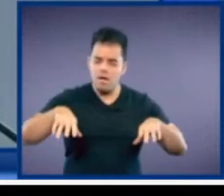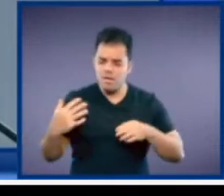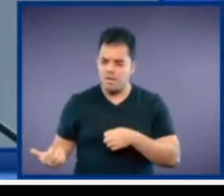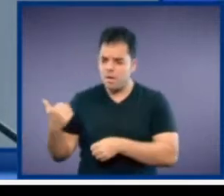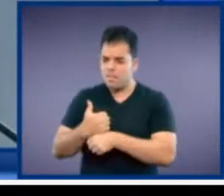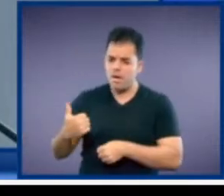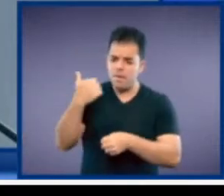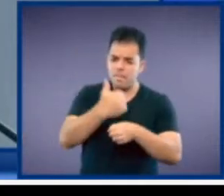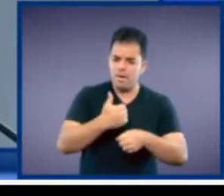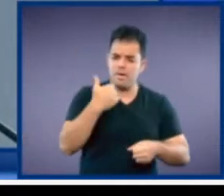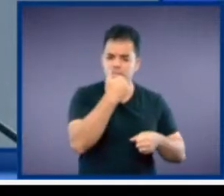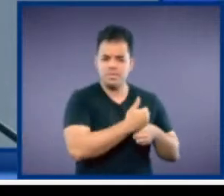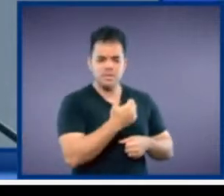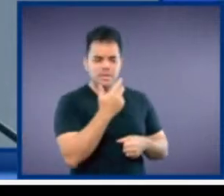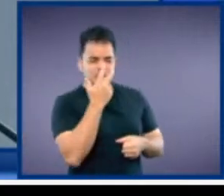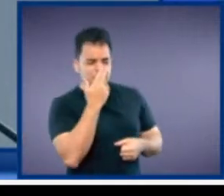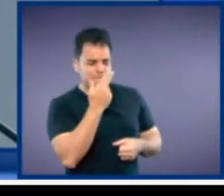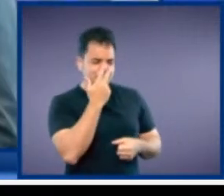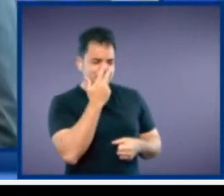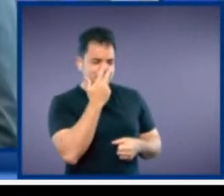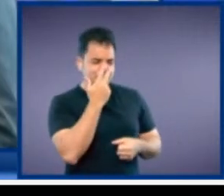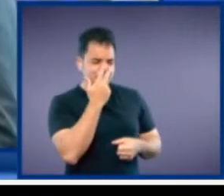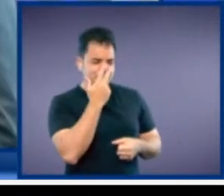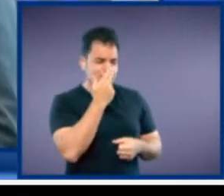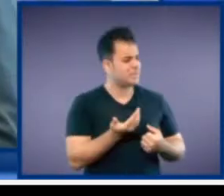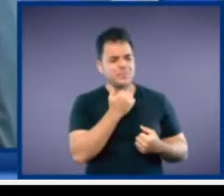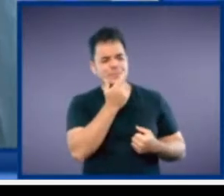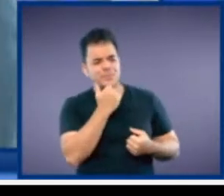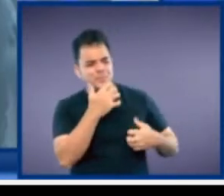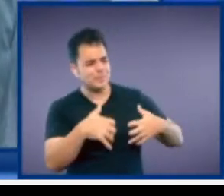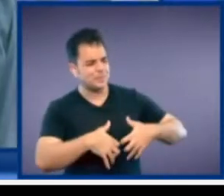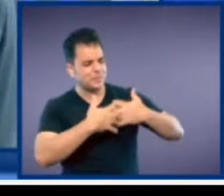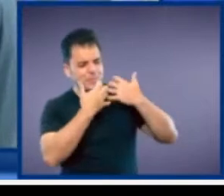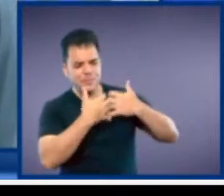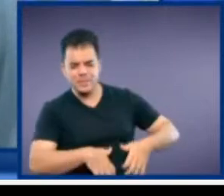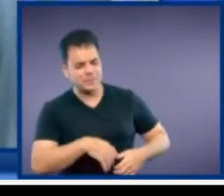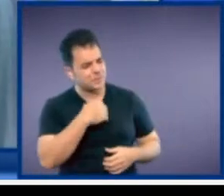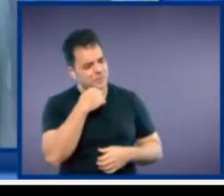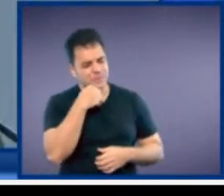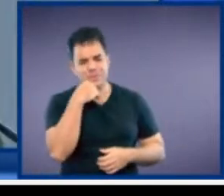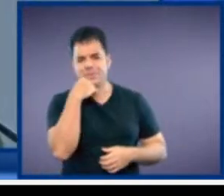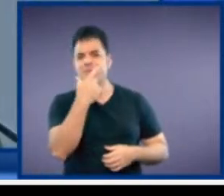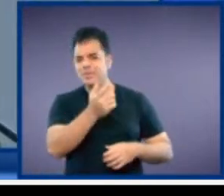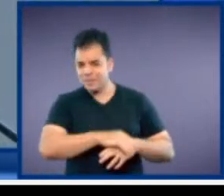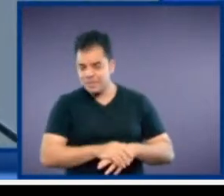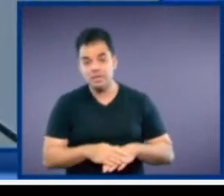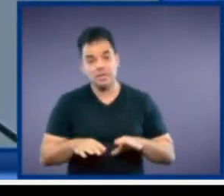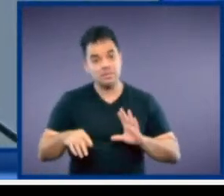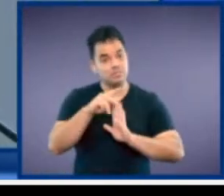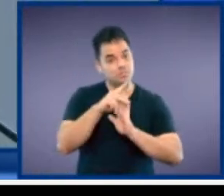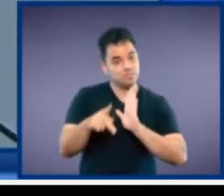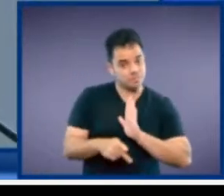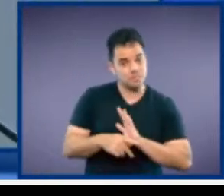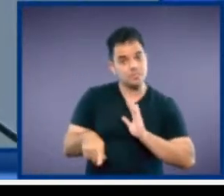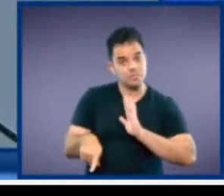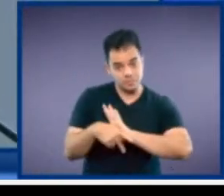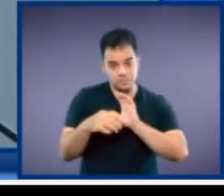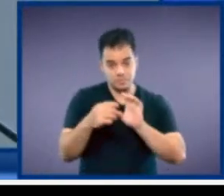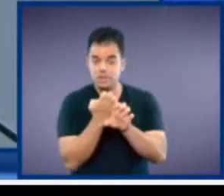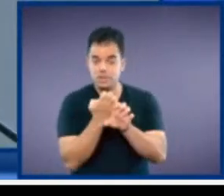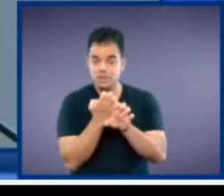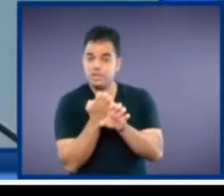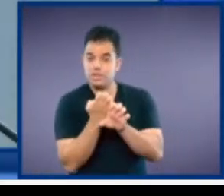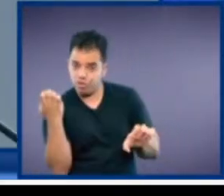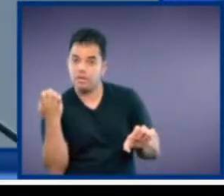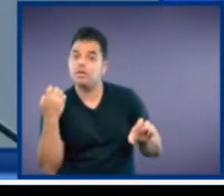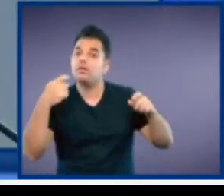coisas param de funcionar adequadamente. Num projeto de engenharia, é necessário